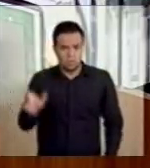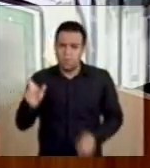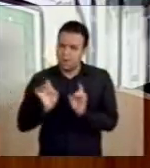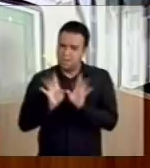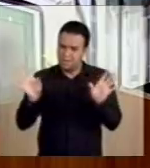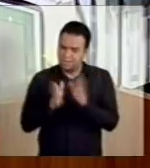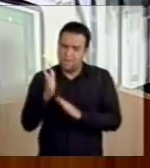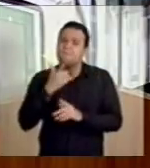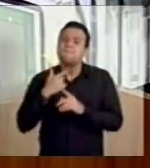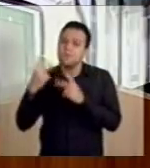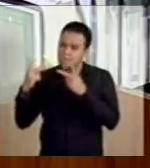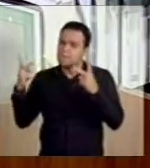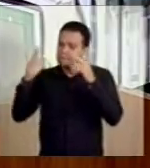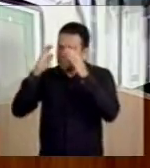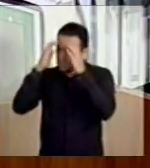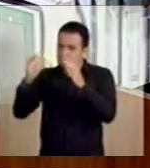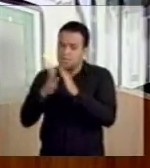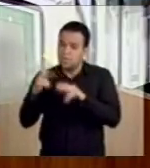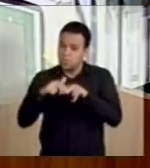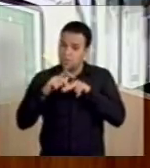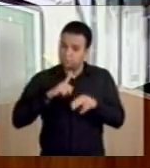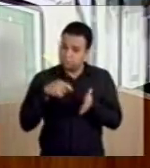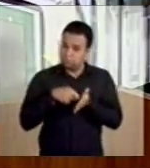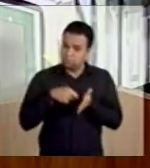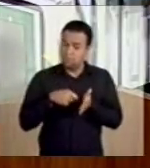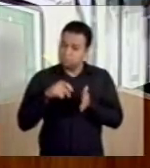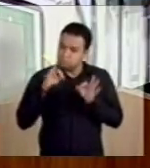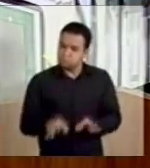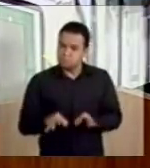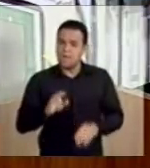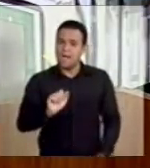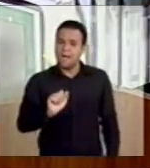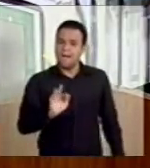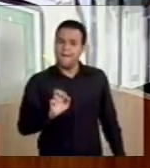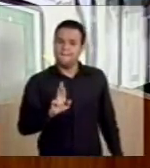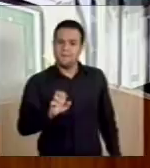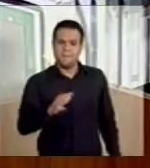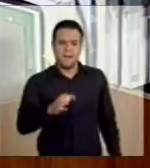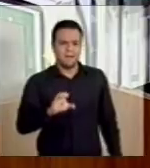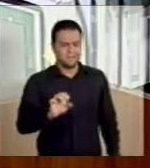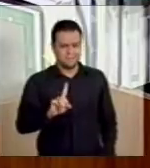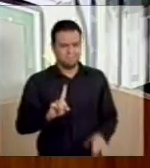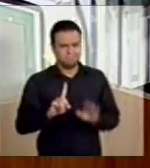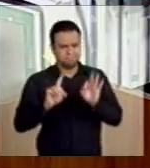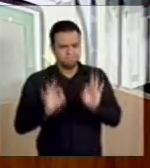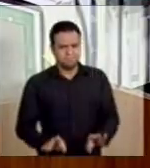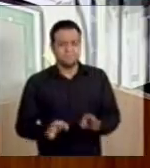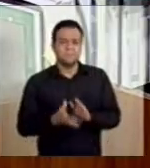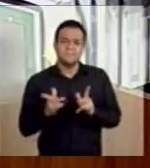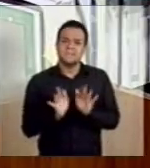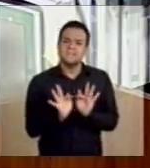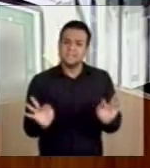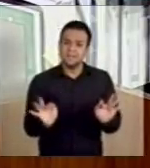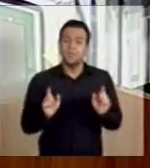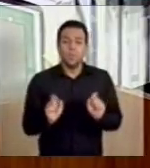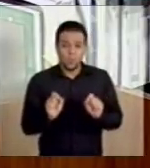senhora presidente, essa afirmação, mais do que uma simples proclamação retórica, traduz